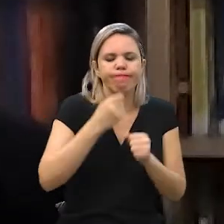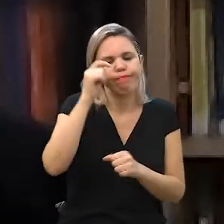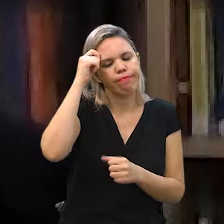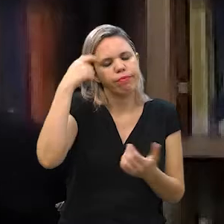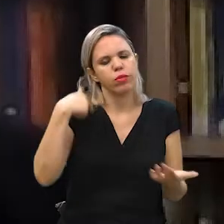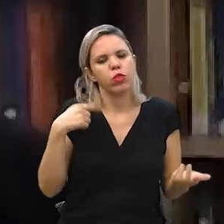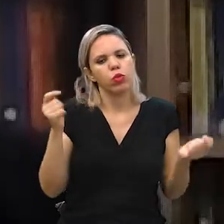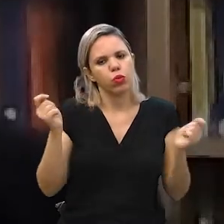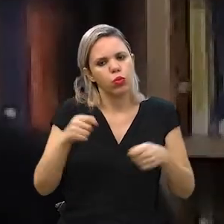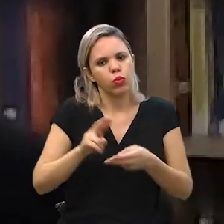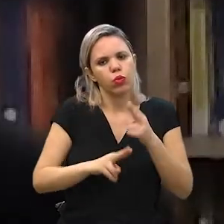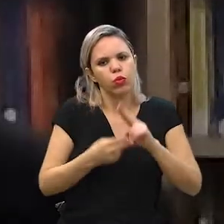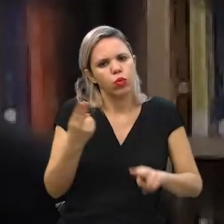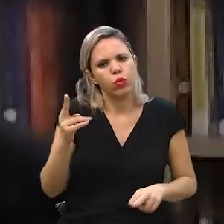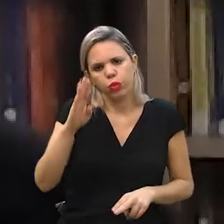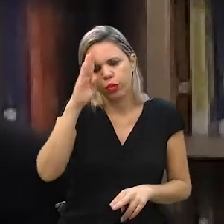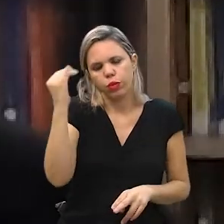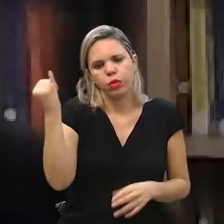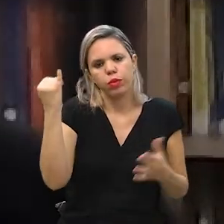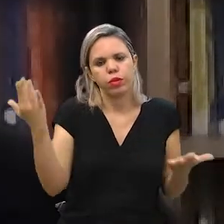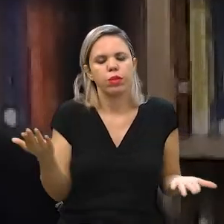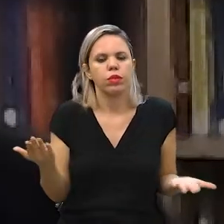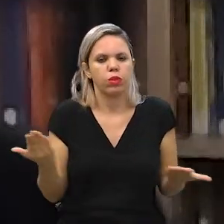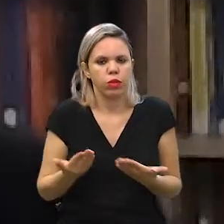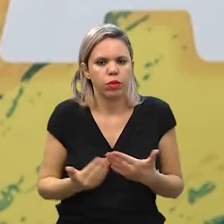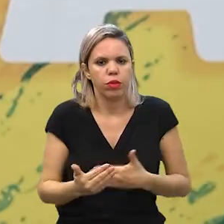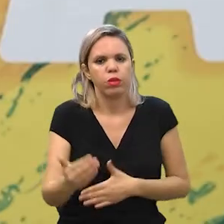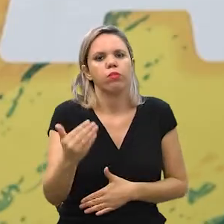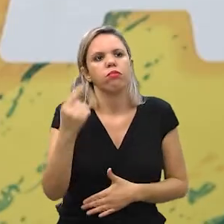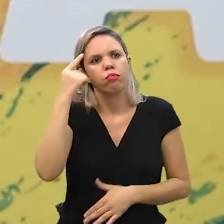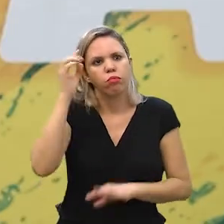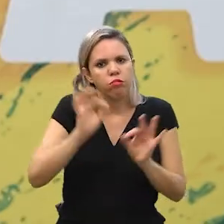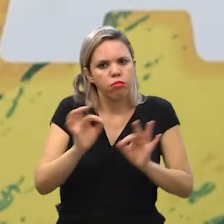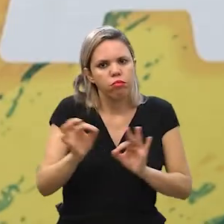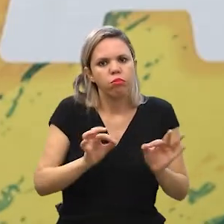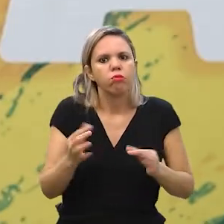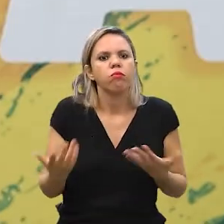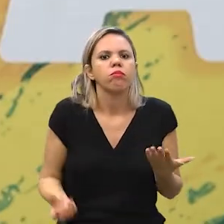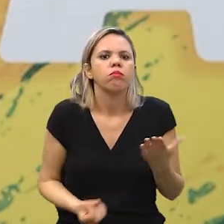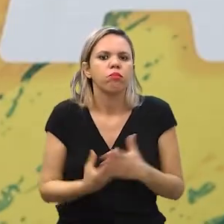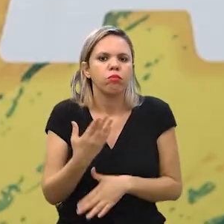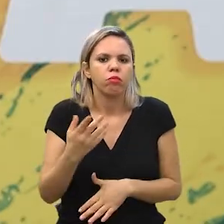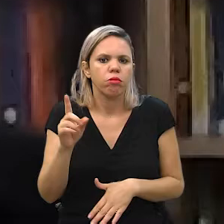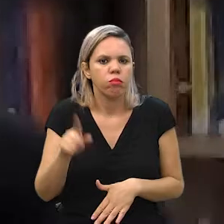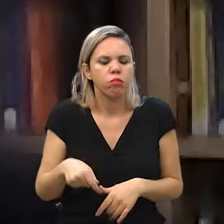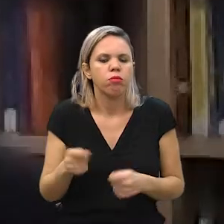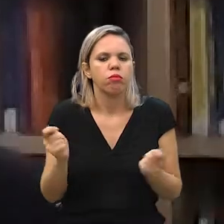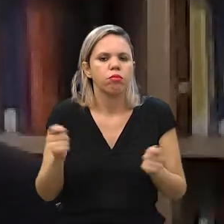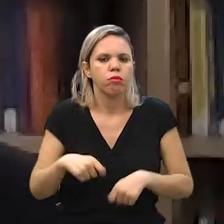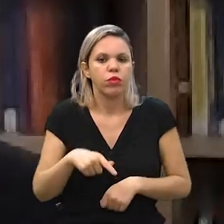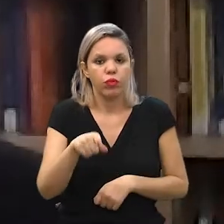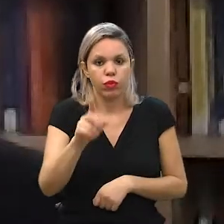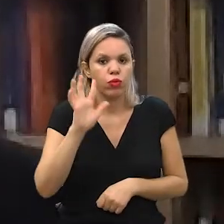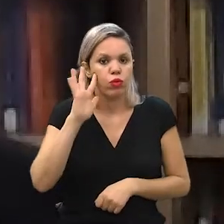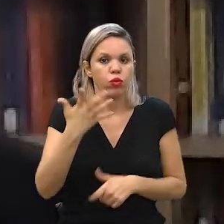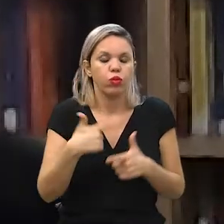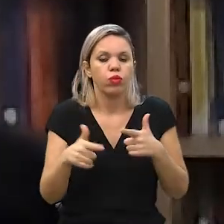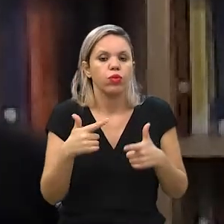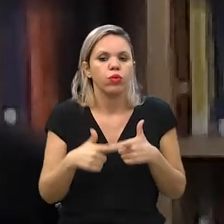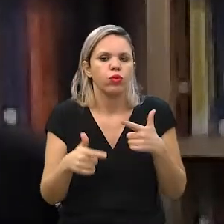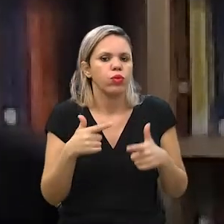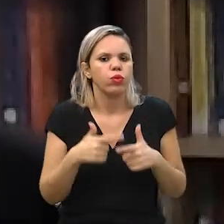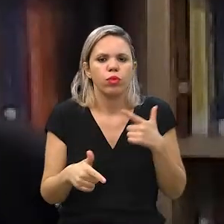numa competência-chave nos dias atuais, que é a criatividade. A criatividade é essa capacidade de você resolver problemas,